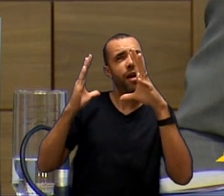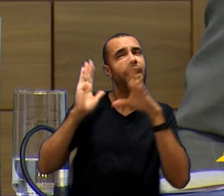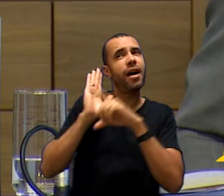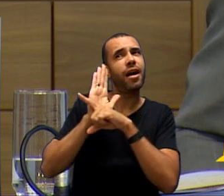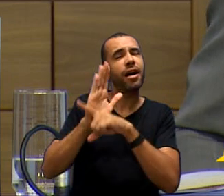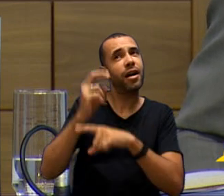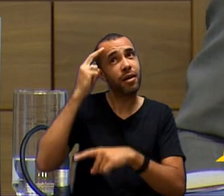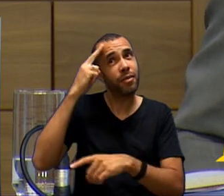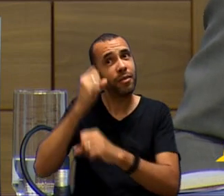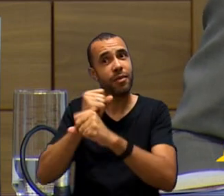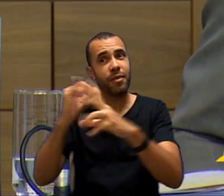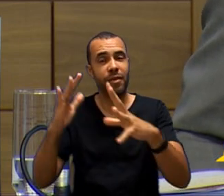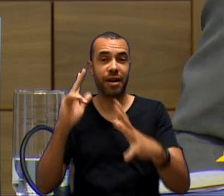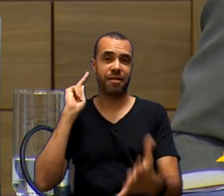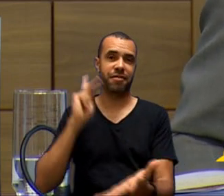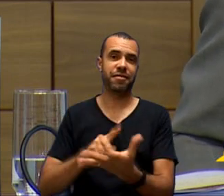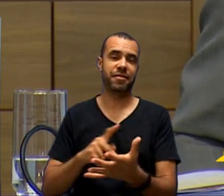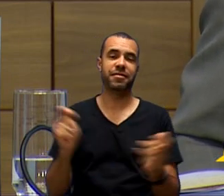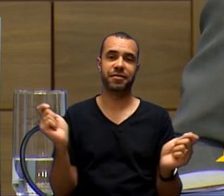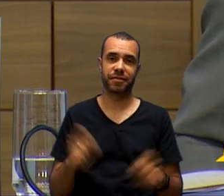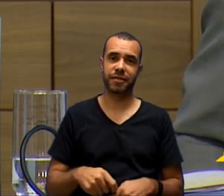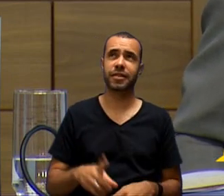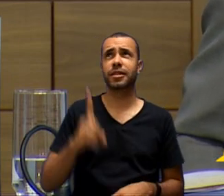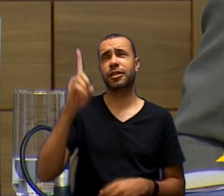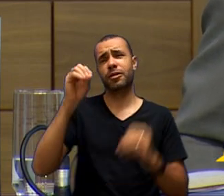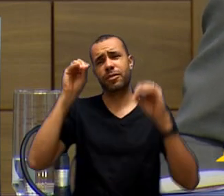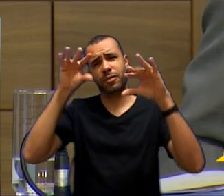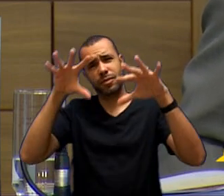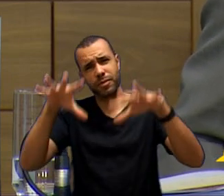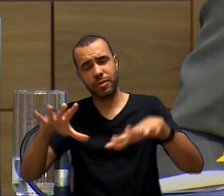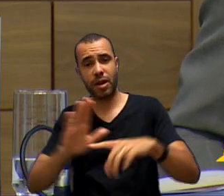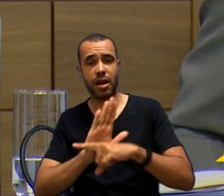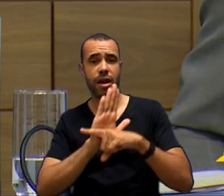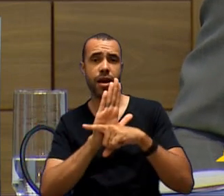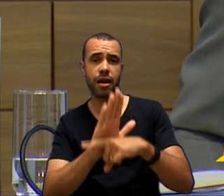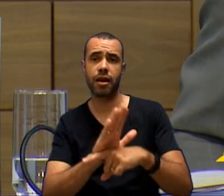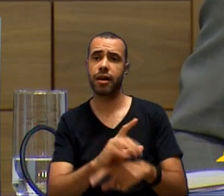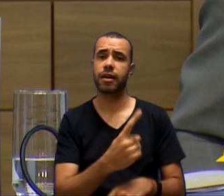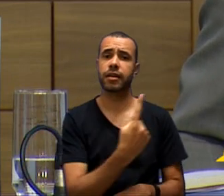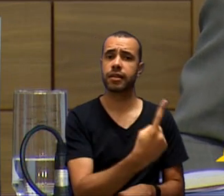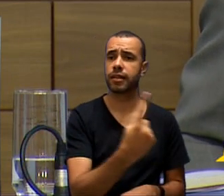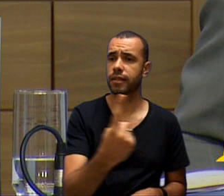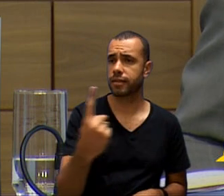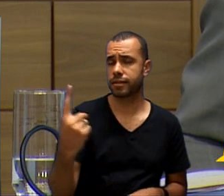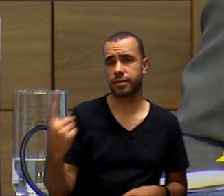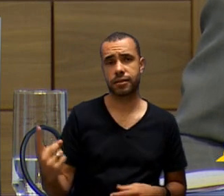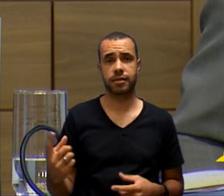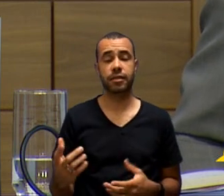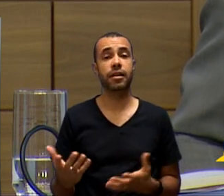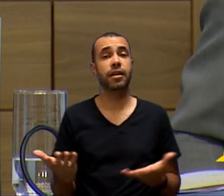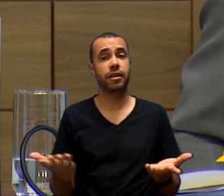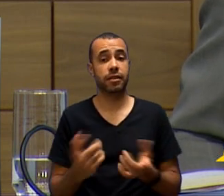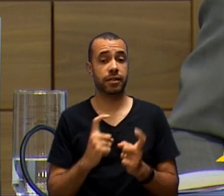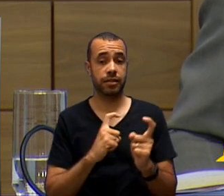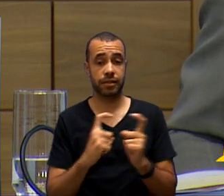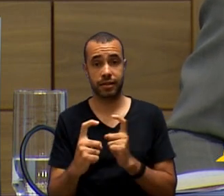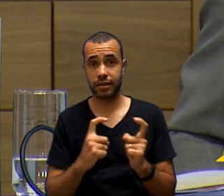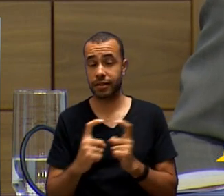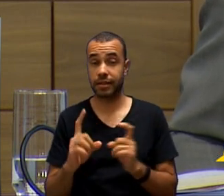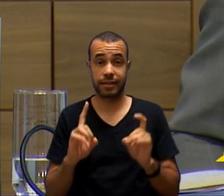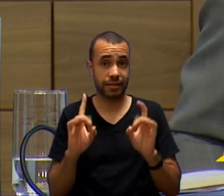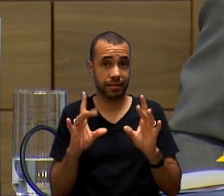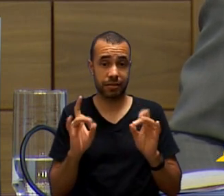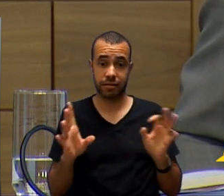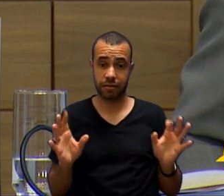abençoe, ilumine e proteja a todos que estão aqui hoje. E declaro encerrada essa sessão. E daqui